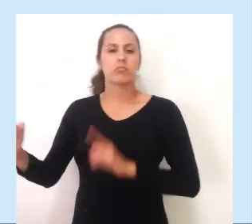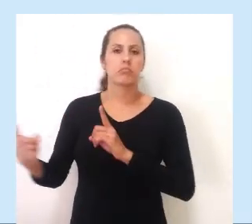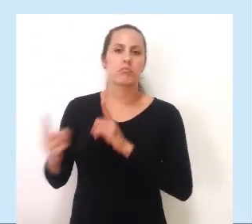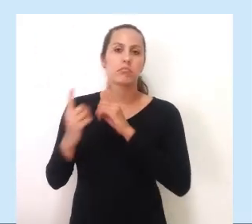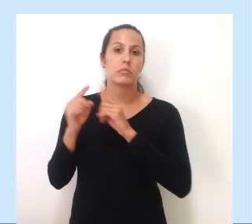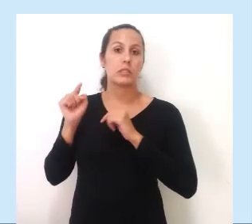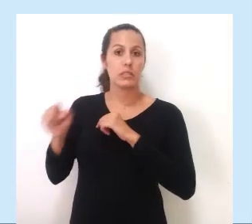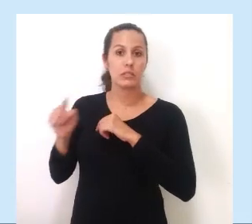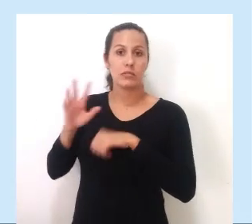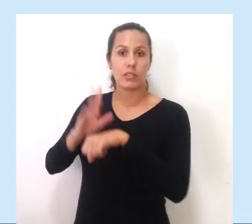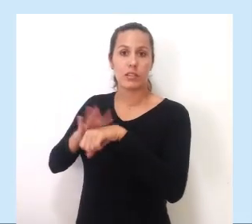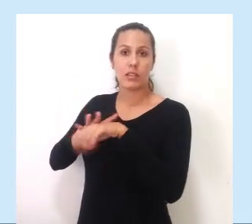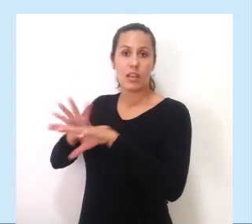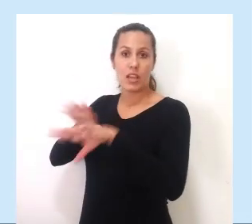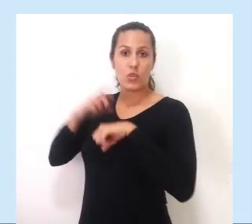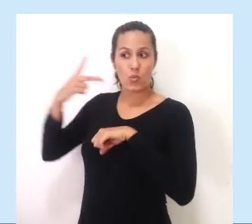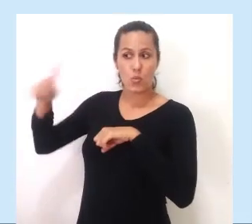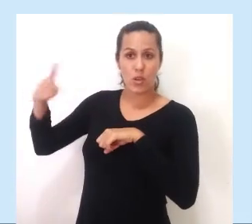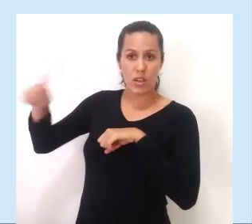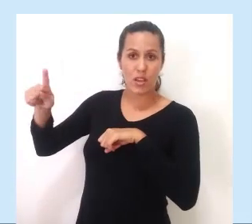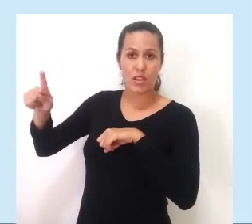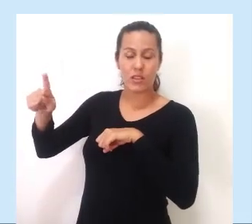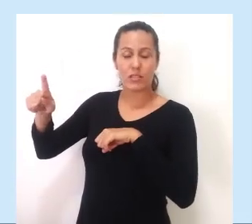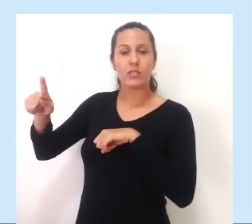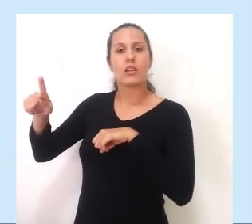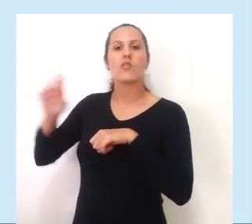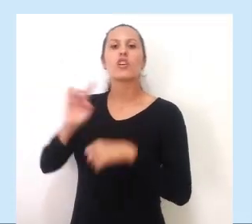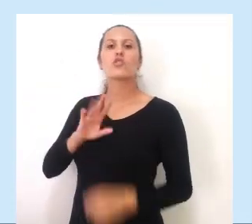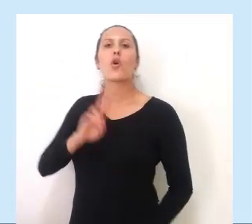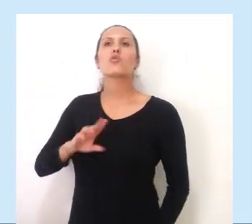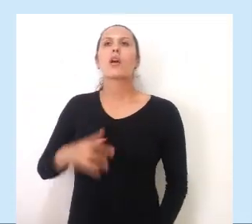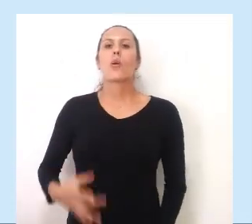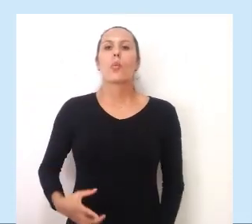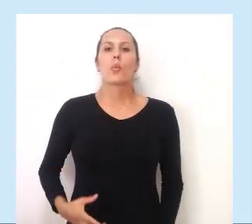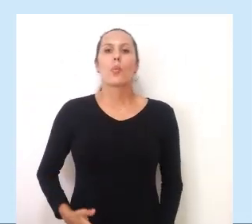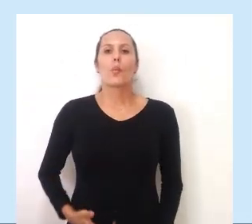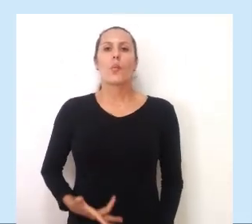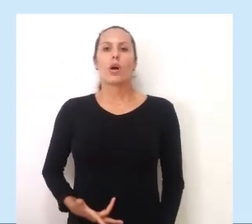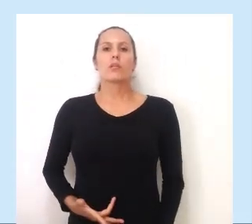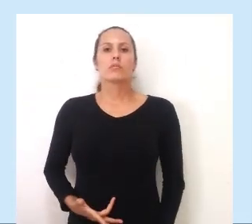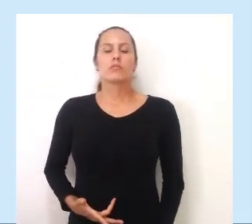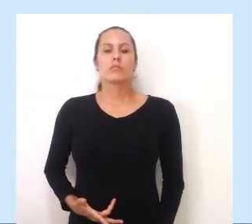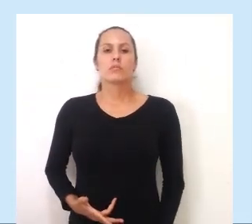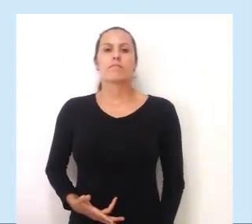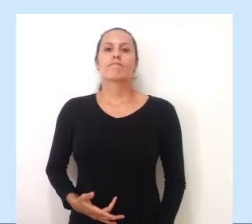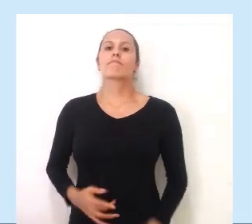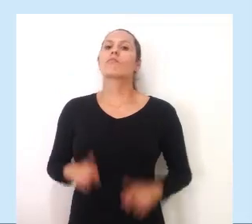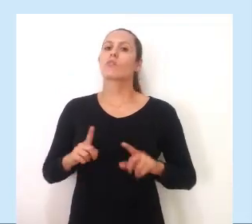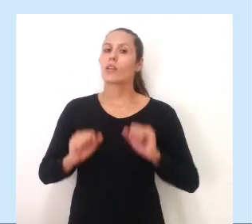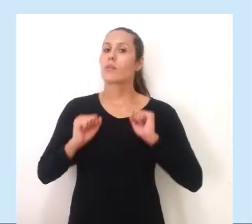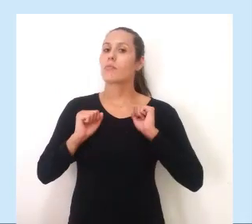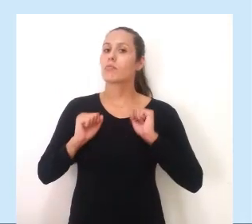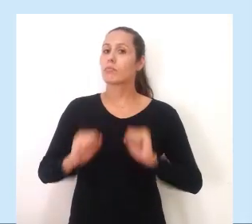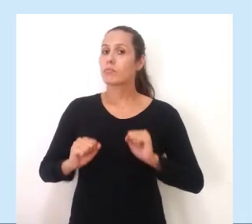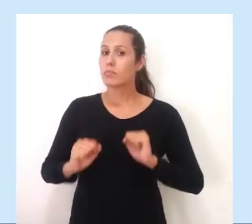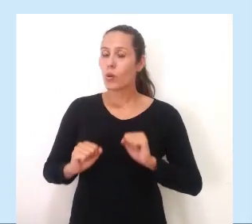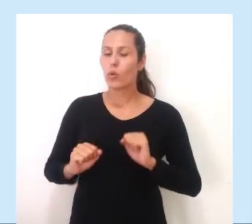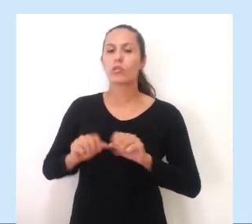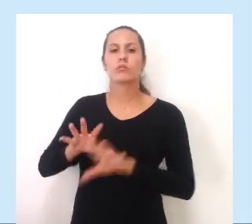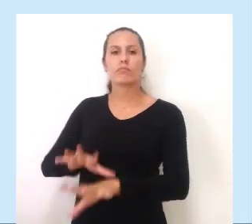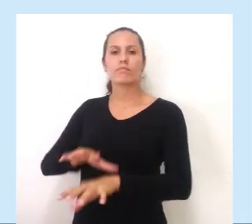o parceira, tiver contaminado com esses agentes e você só